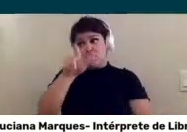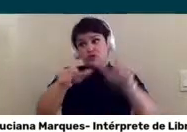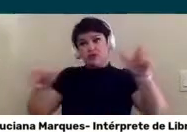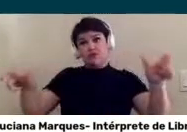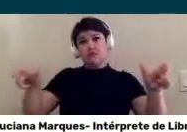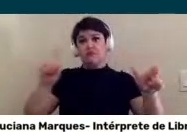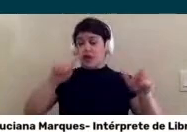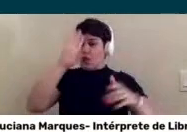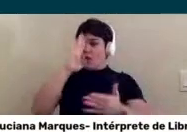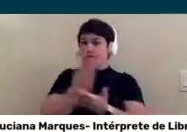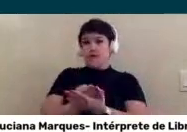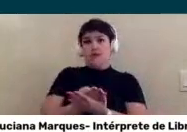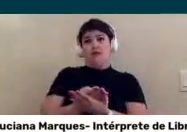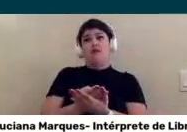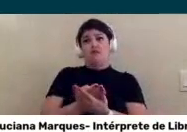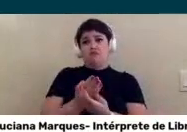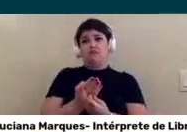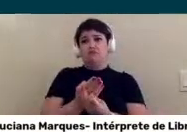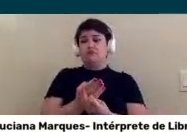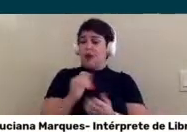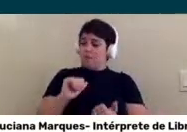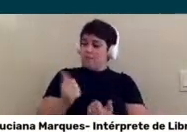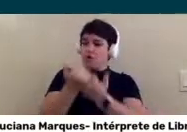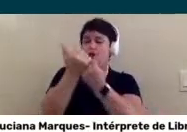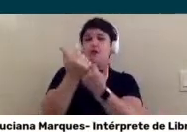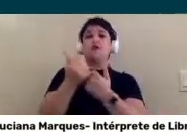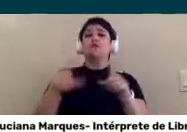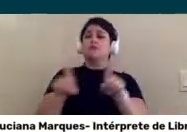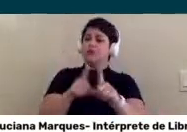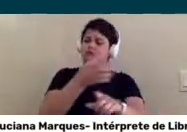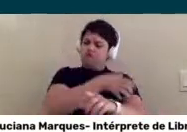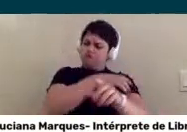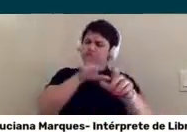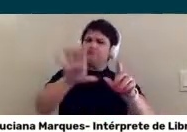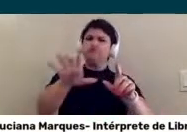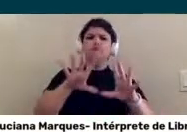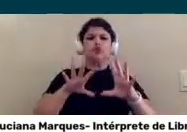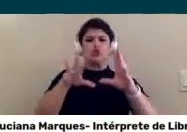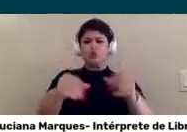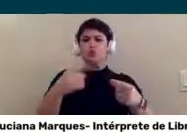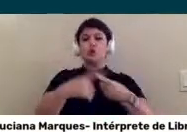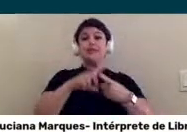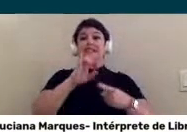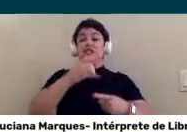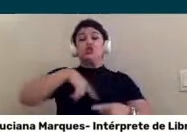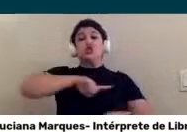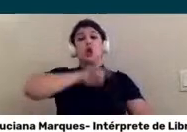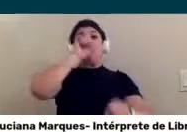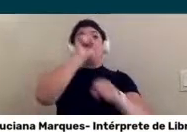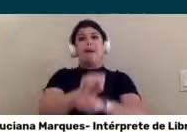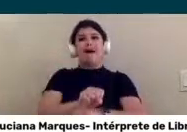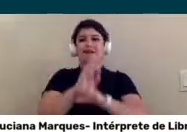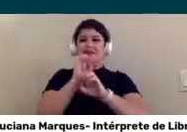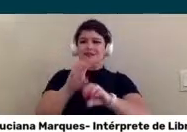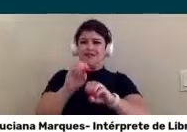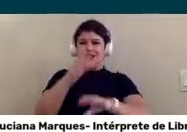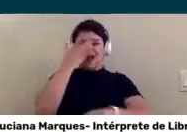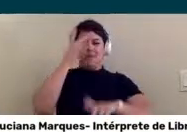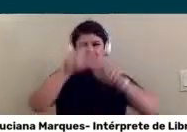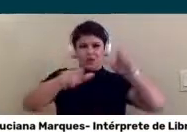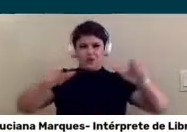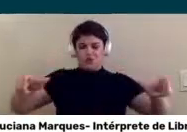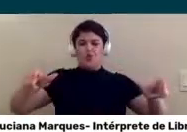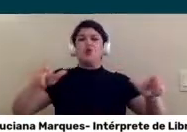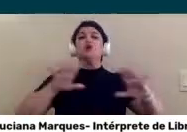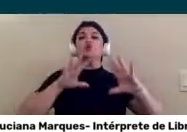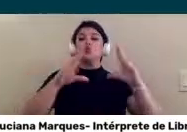confiar, apoiar e empoderar, né? Quando a gente para de ensinar as pessoas,